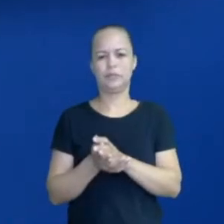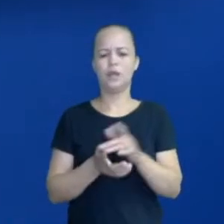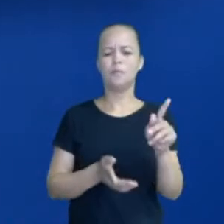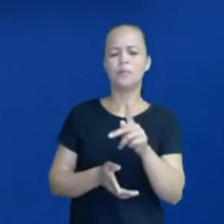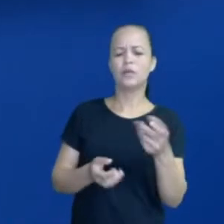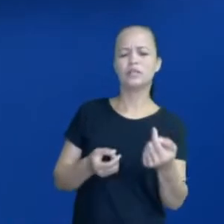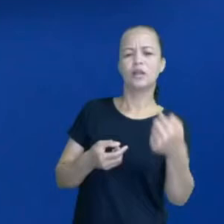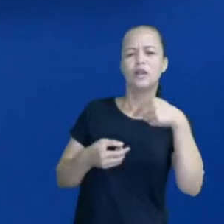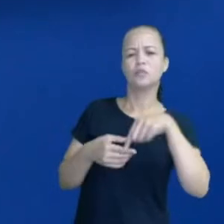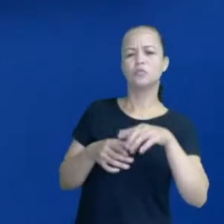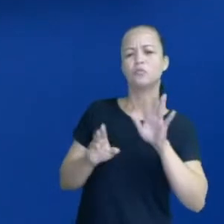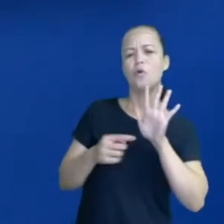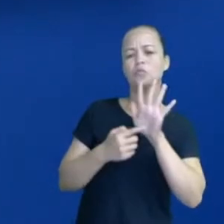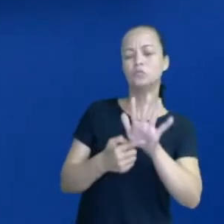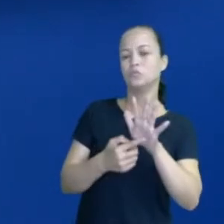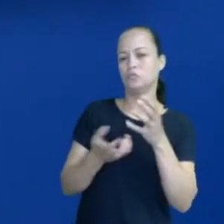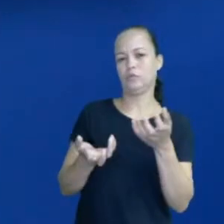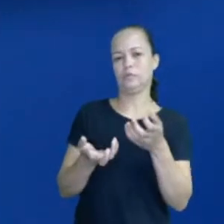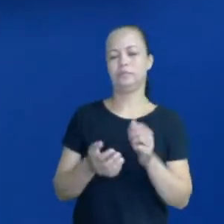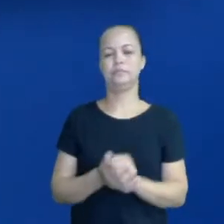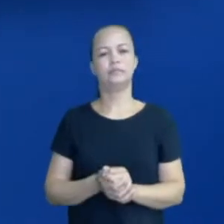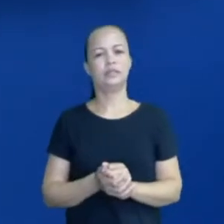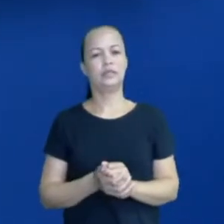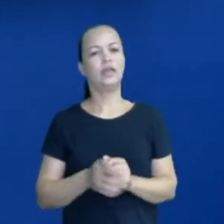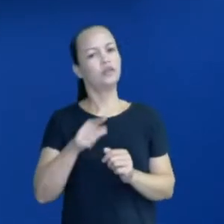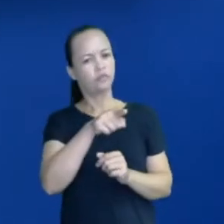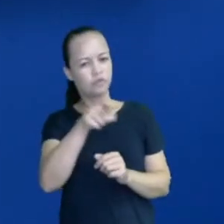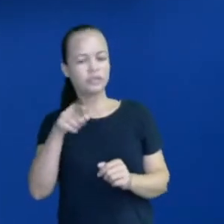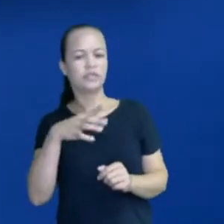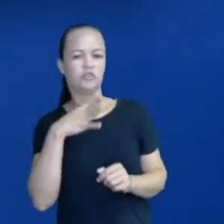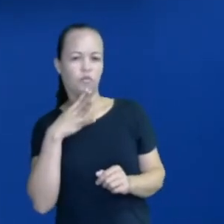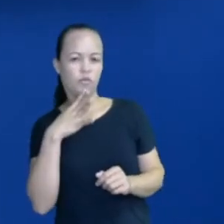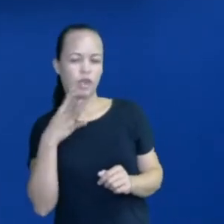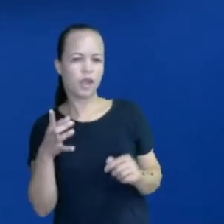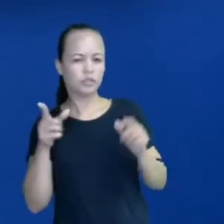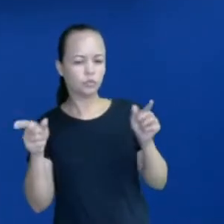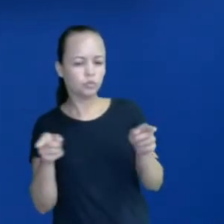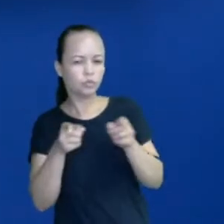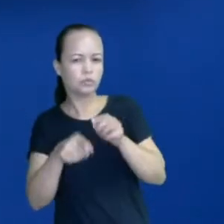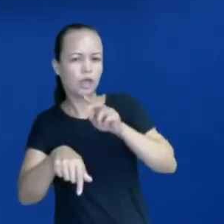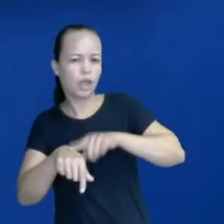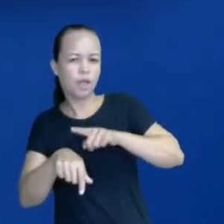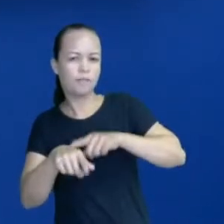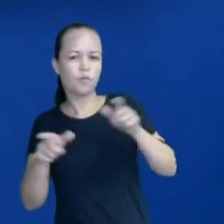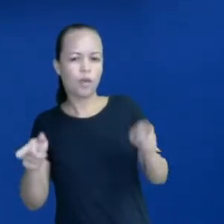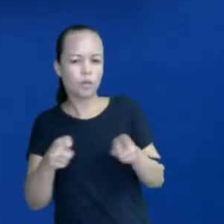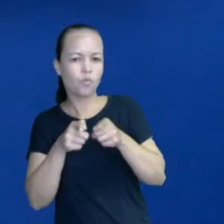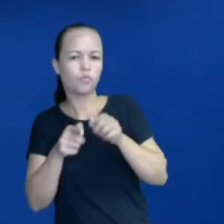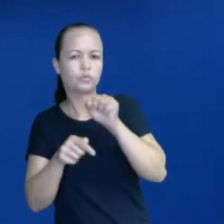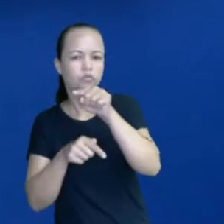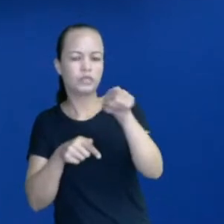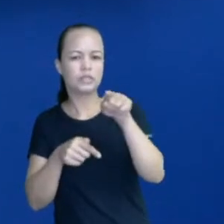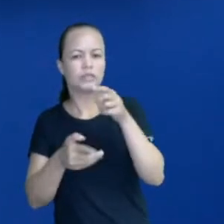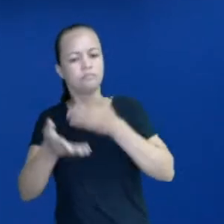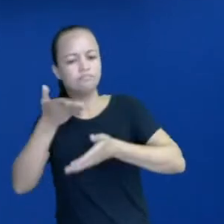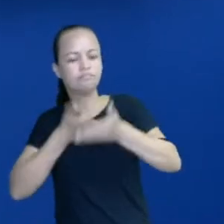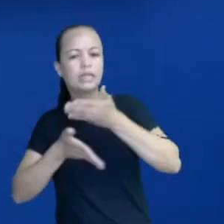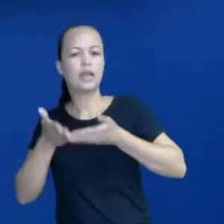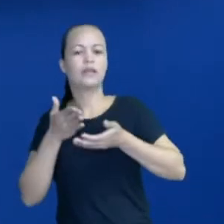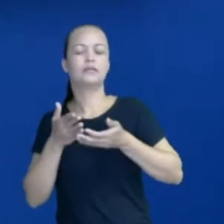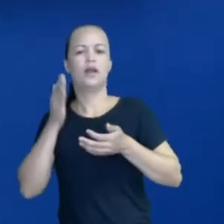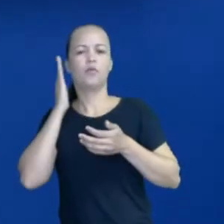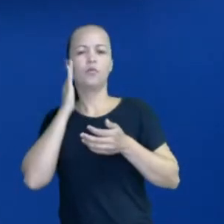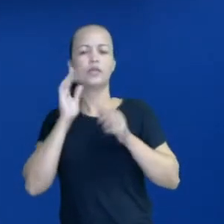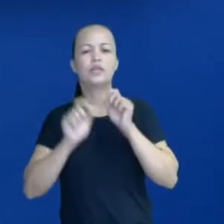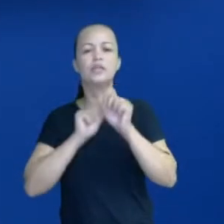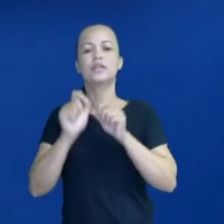quem conhece, guarda um pouquinho que a gente trabalha mais na frente. Como o nosso tempo é curto, e eu quero que vocês entendam essa relação do ângulo